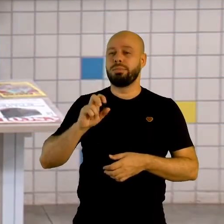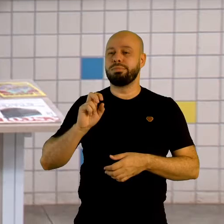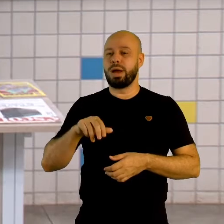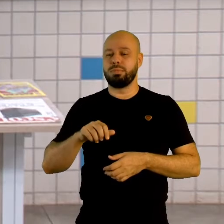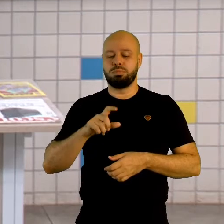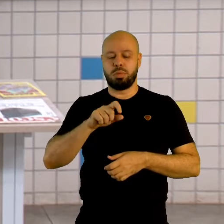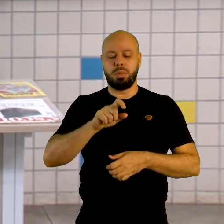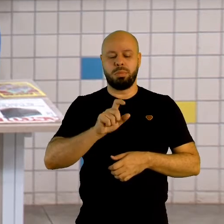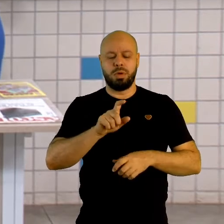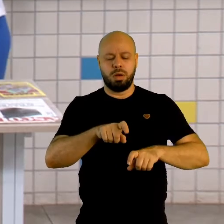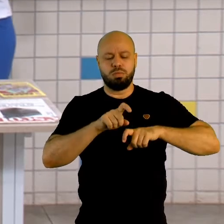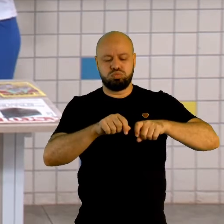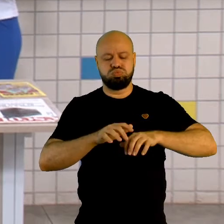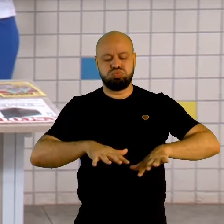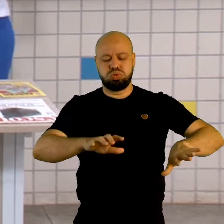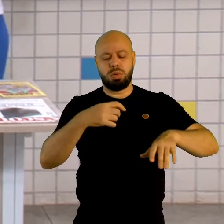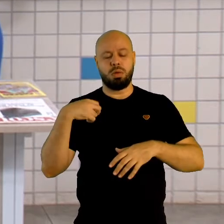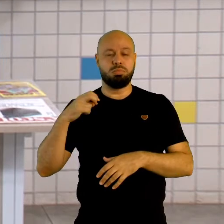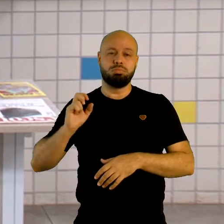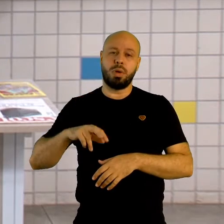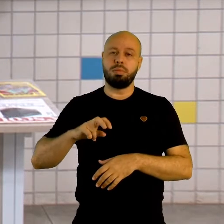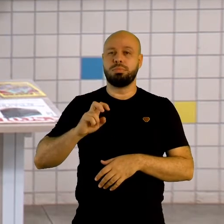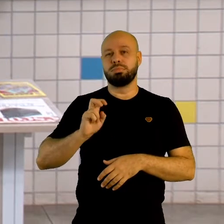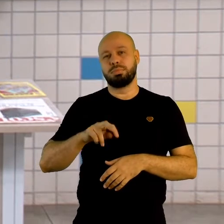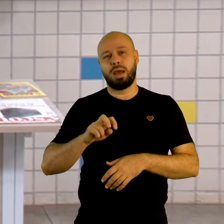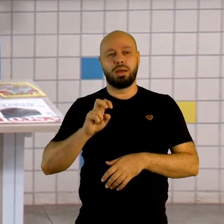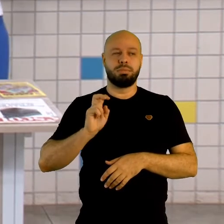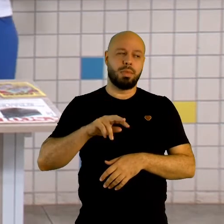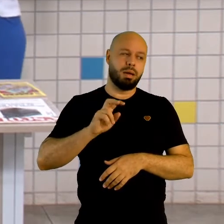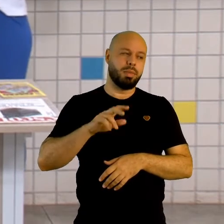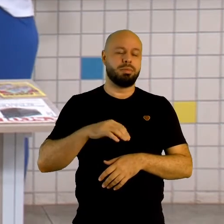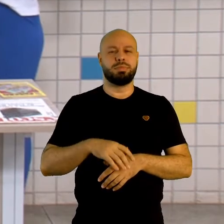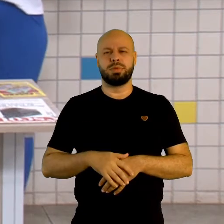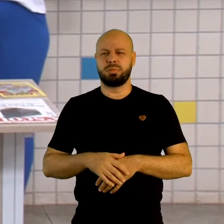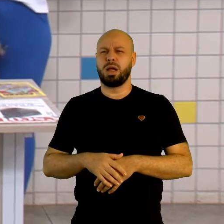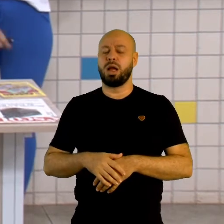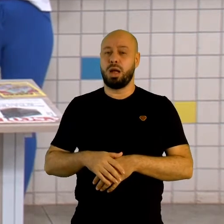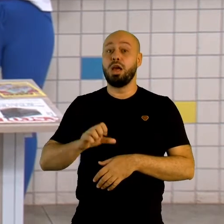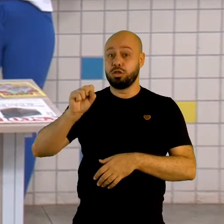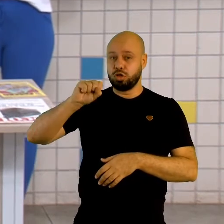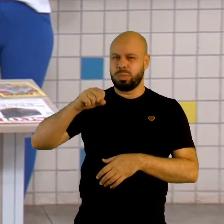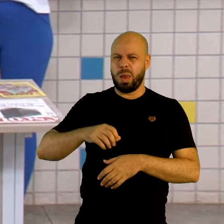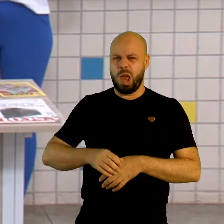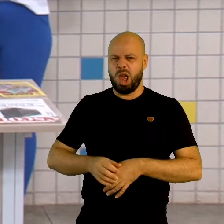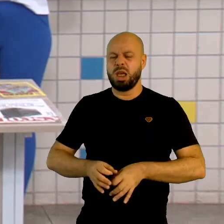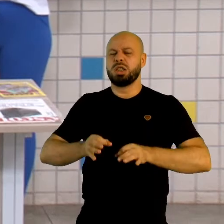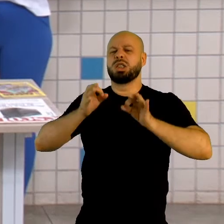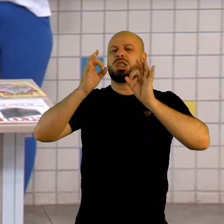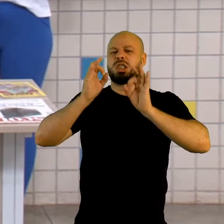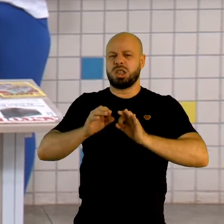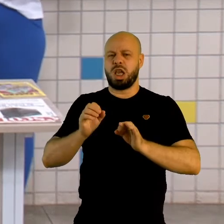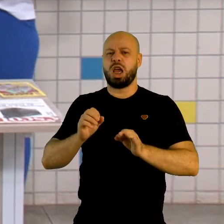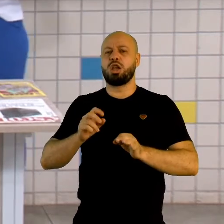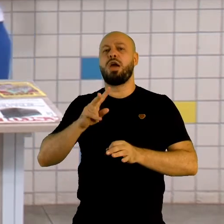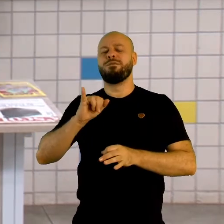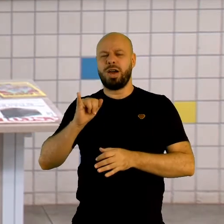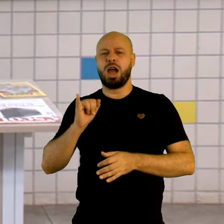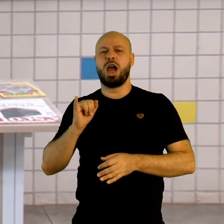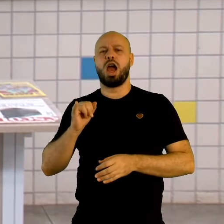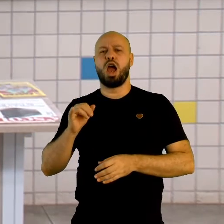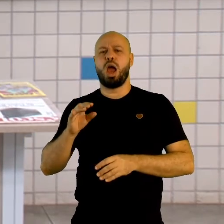Advérbio de afirmação, certamente irei morar no campo. Advérbio